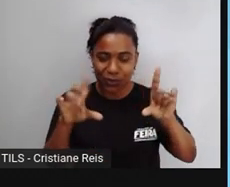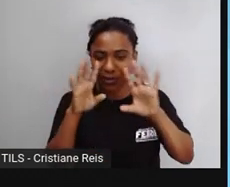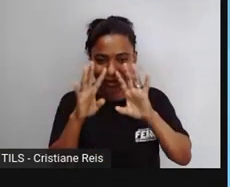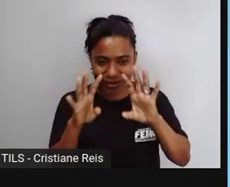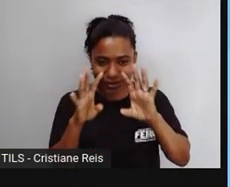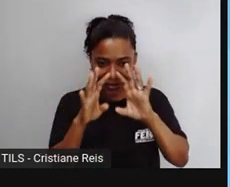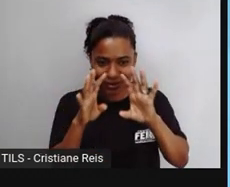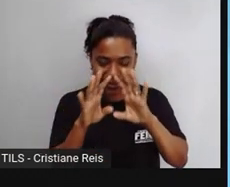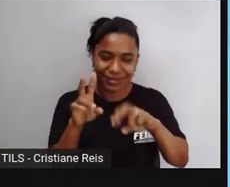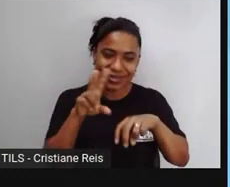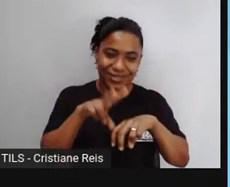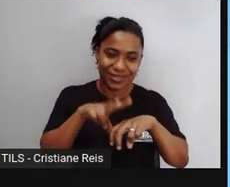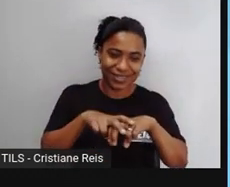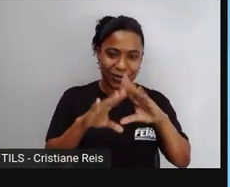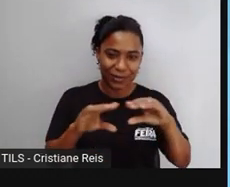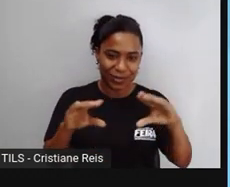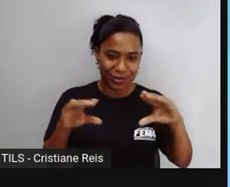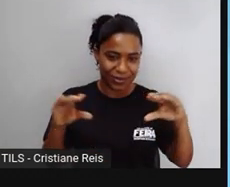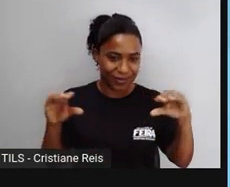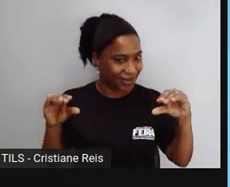one.